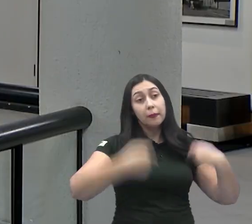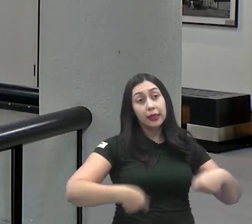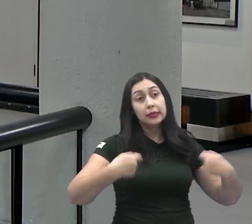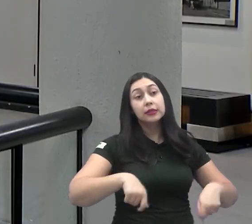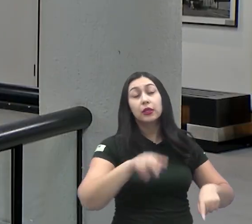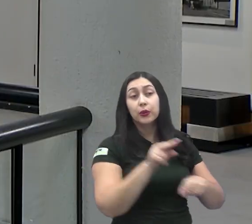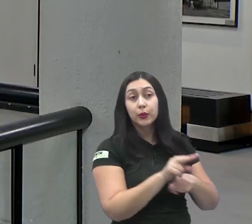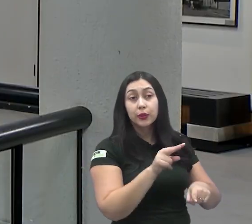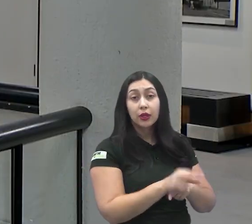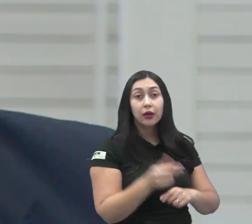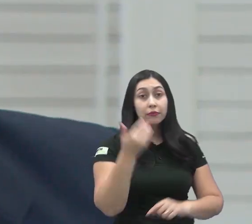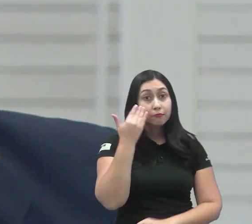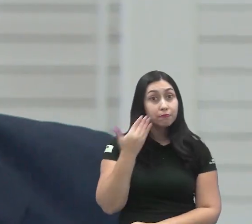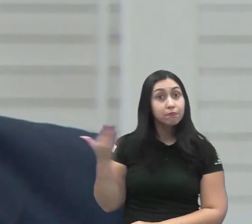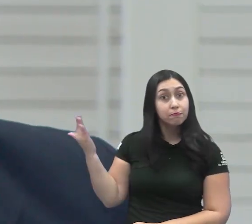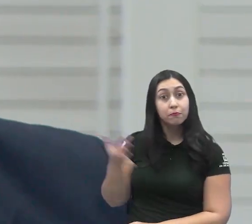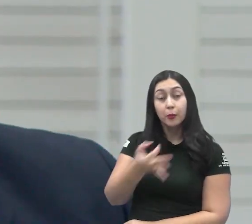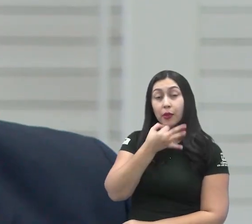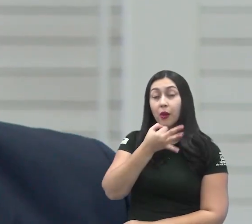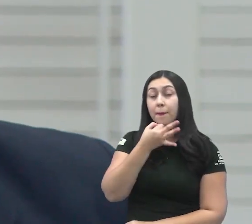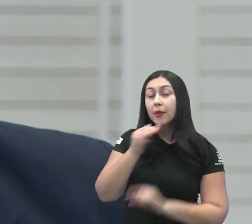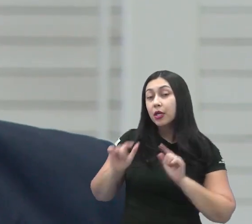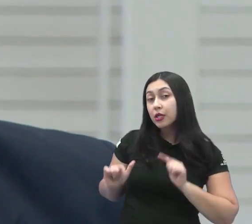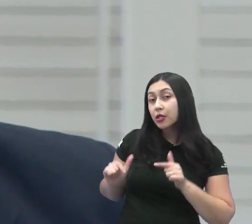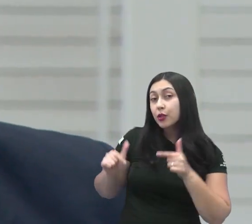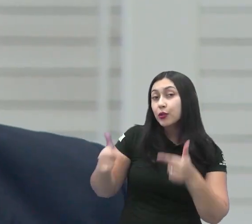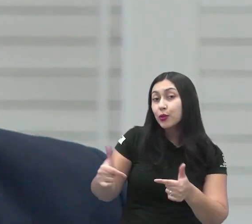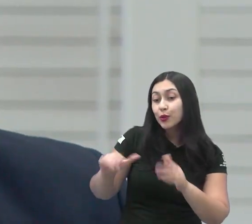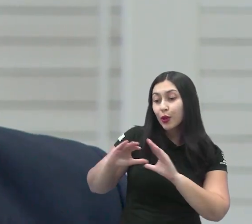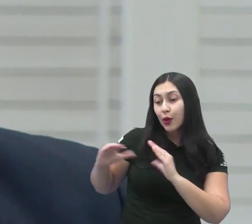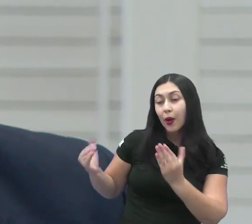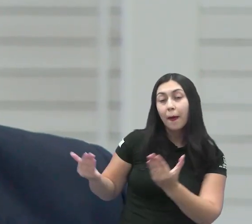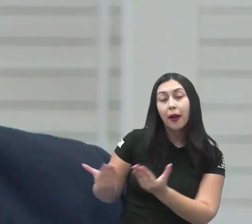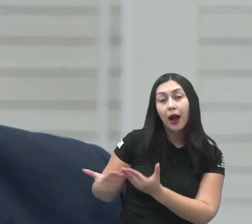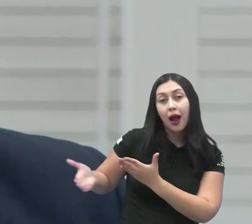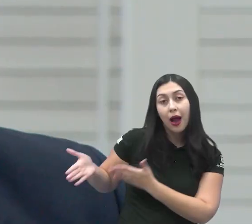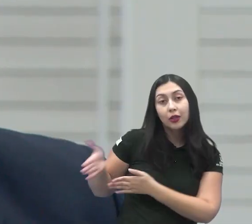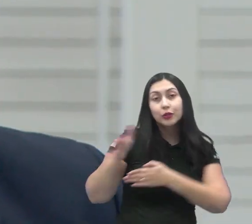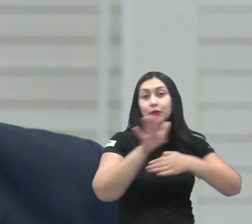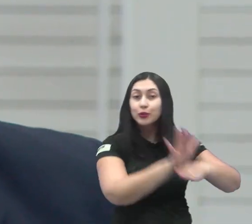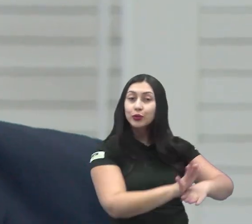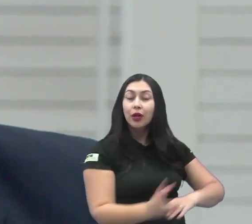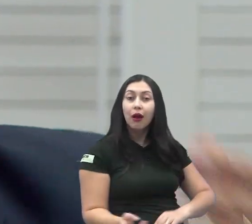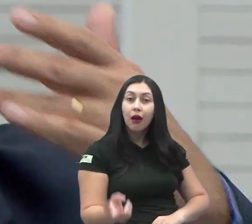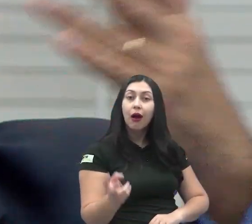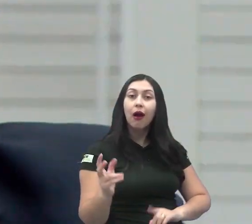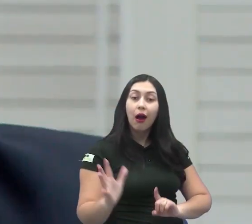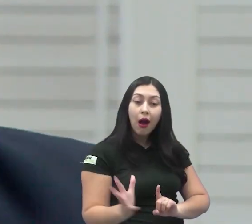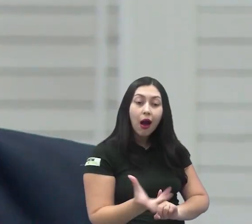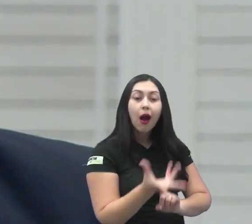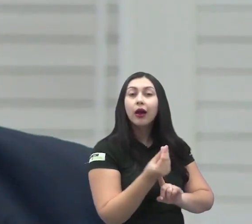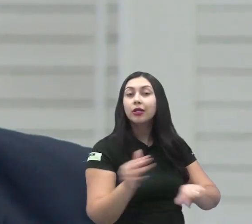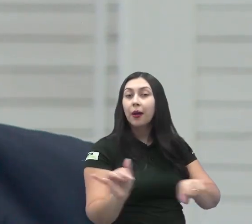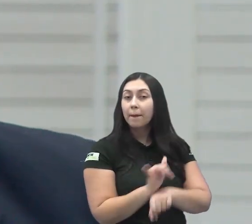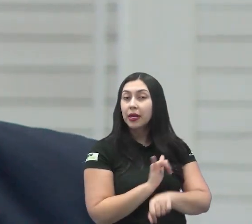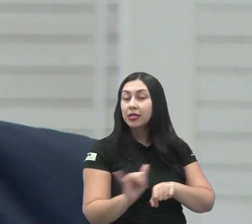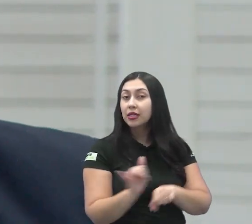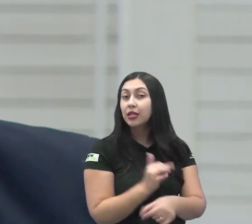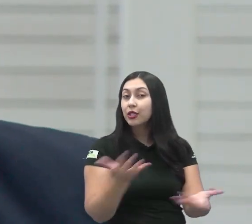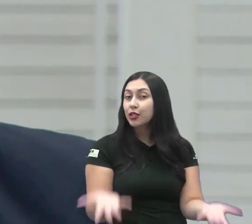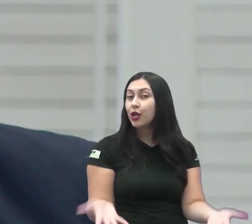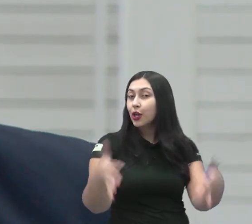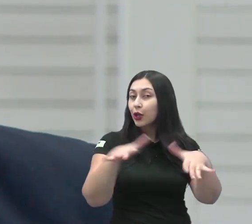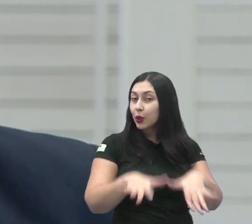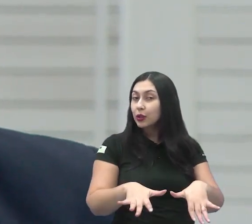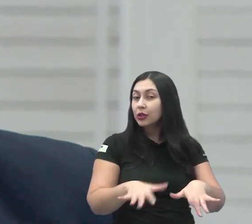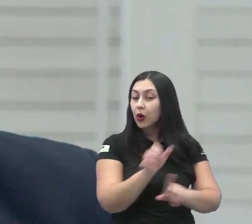nós precisamos preservar. O vereador destaca ainda que ações como esta reforçam o papel da arte como ferramenta